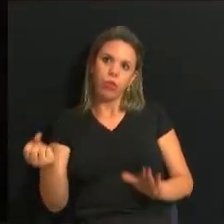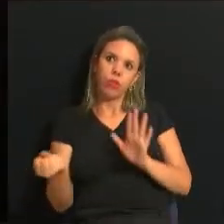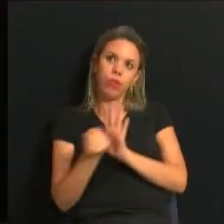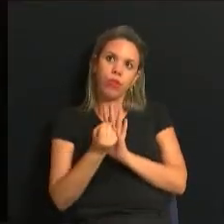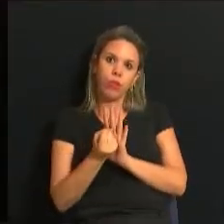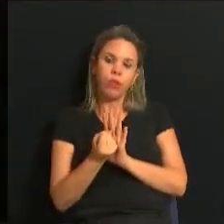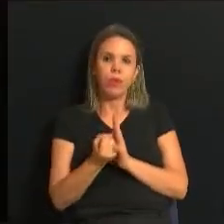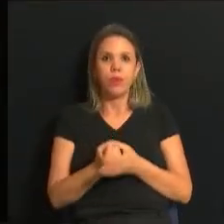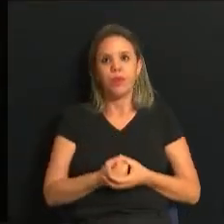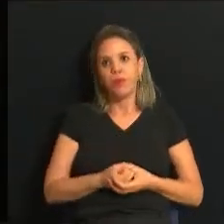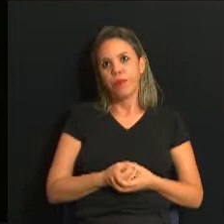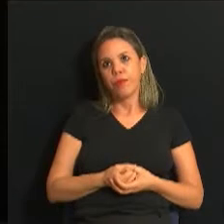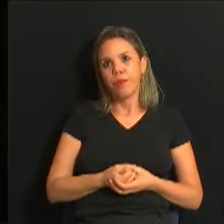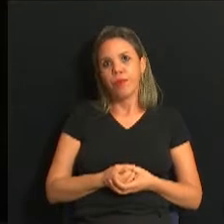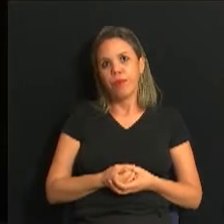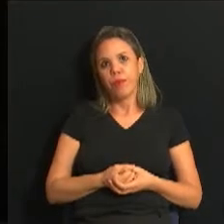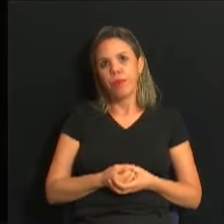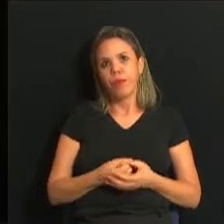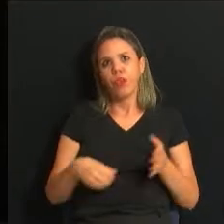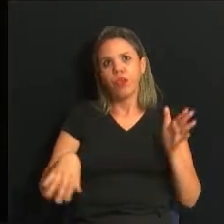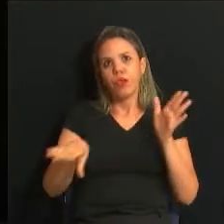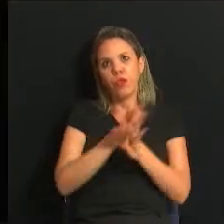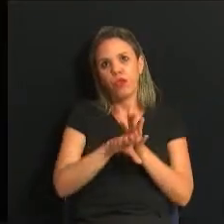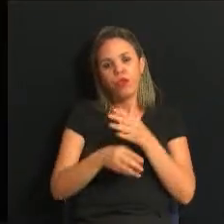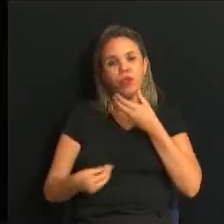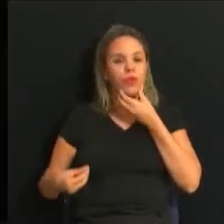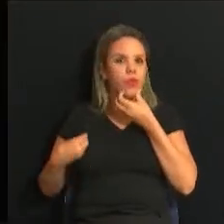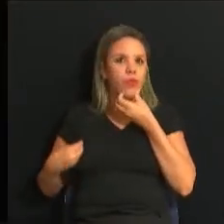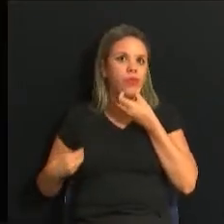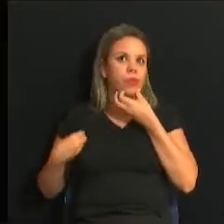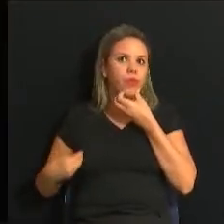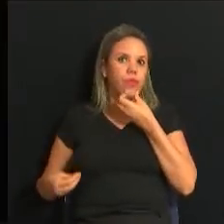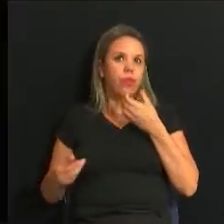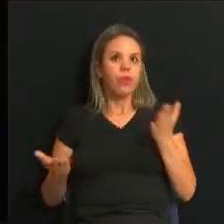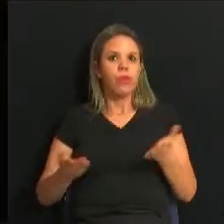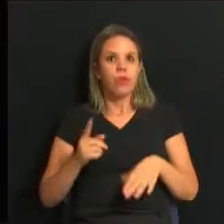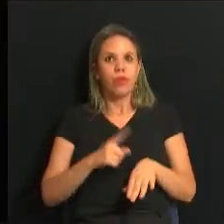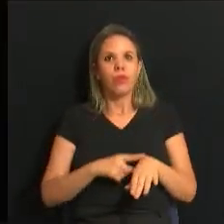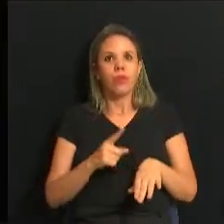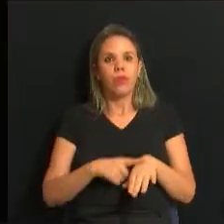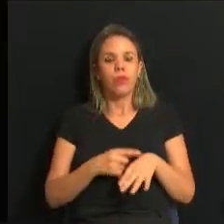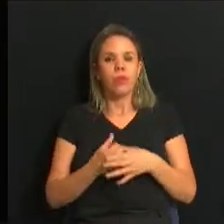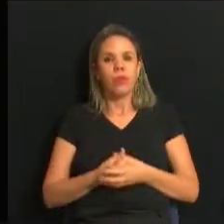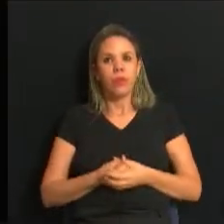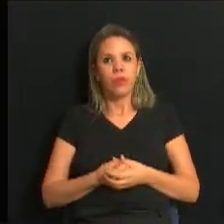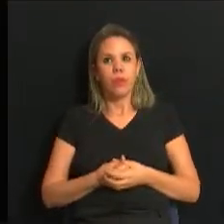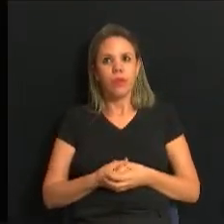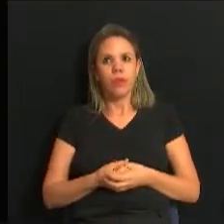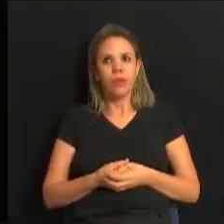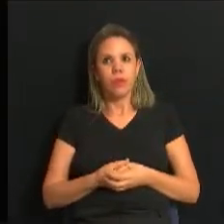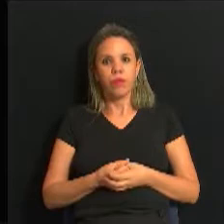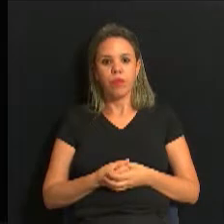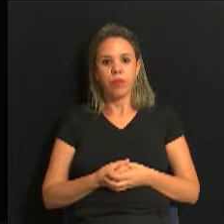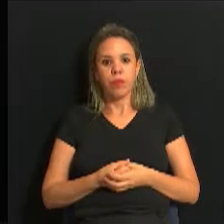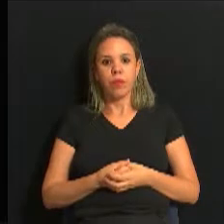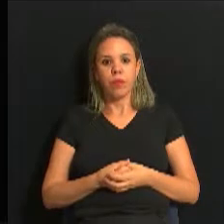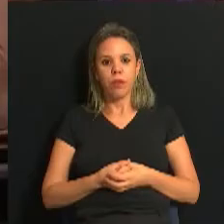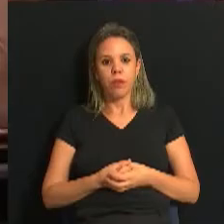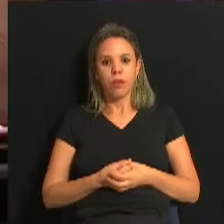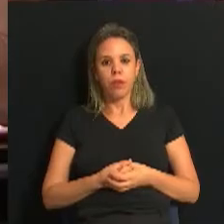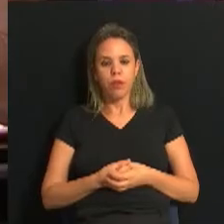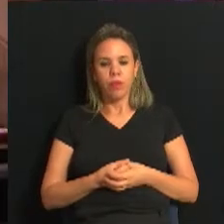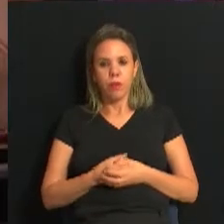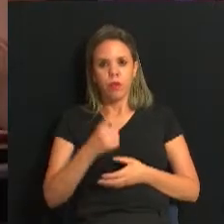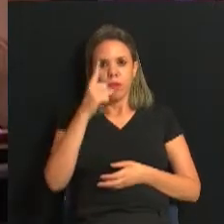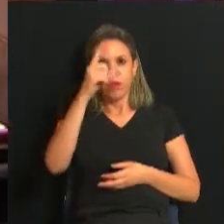que chegaram até nós a partir desse momento histórico, né? Que foi a semana de 1922.